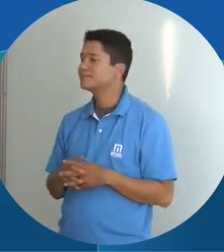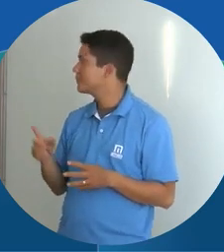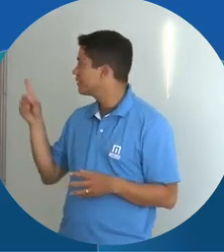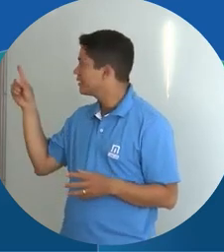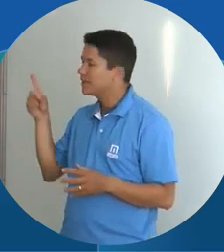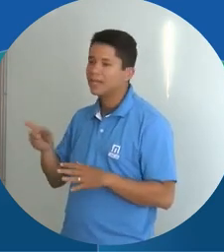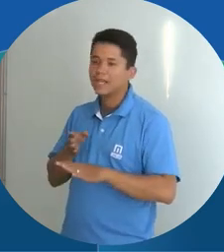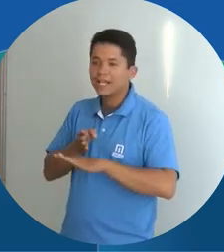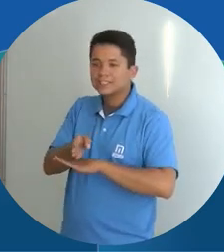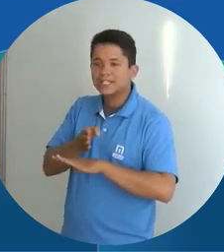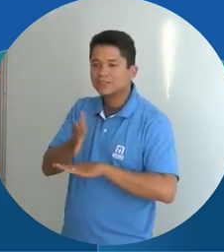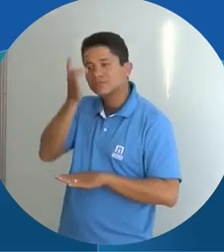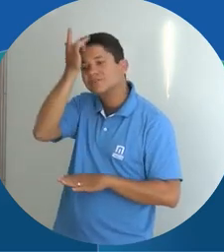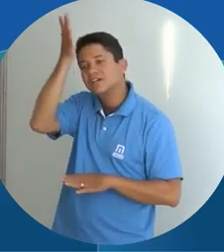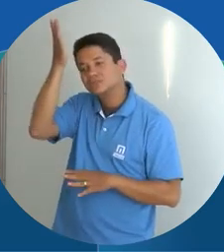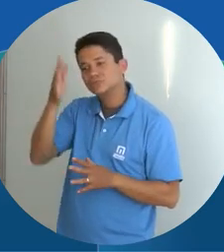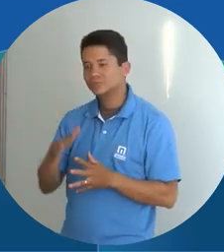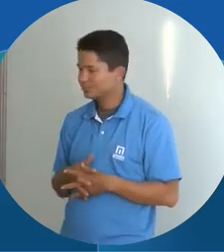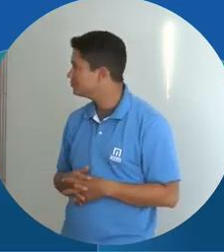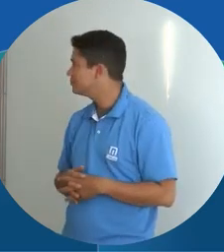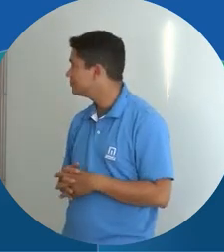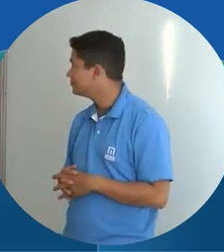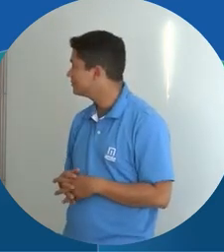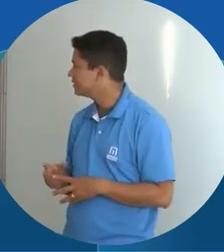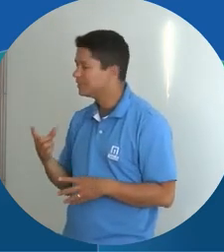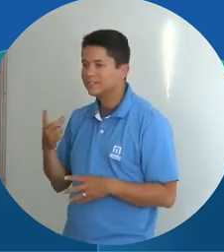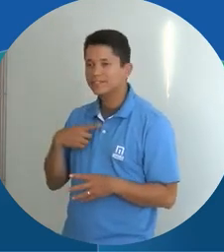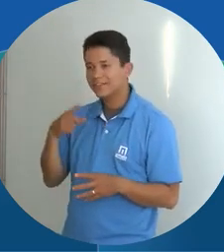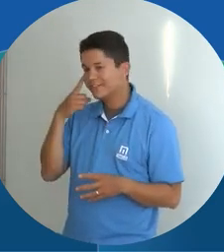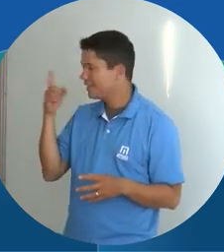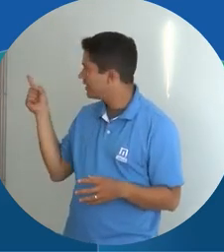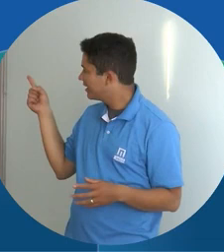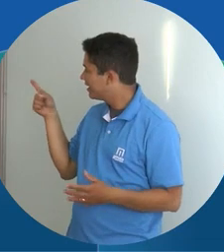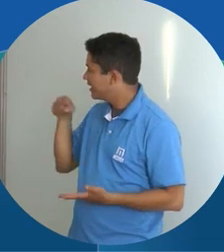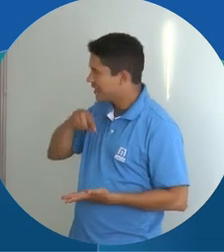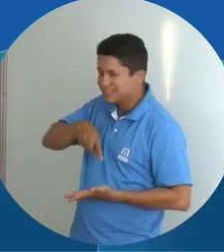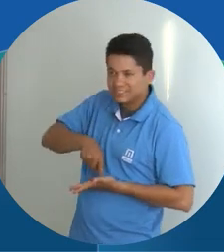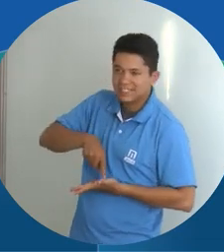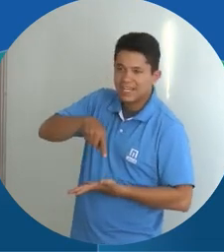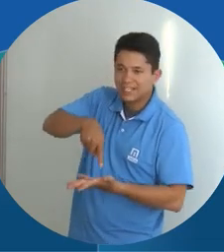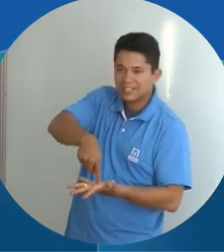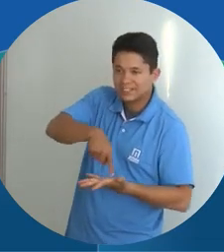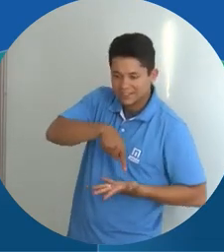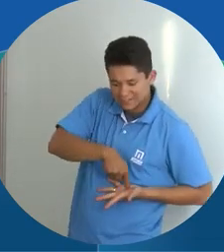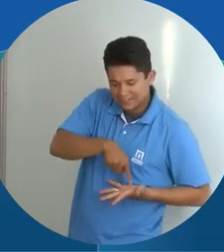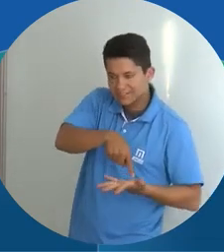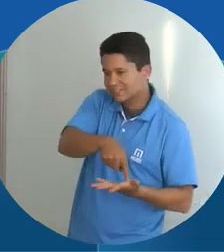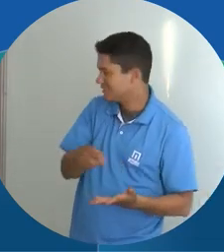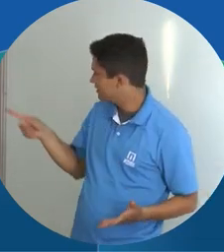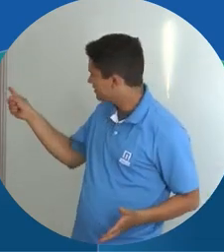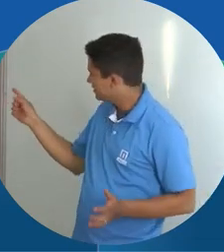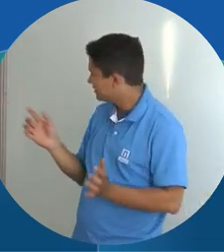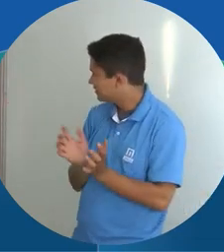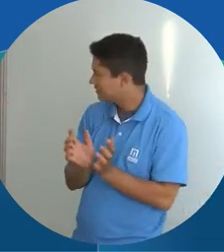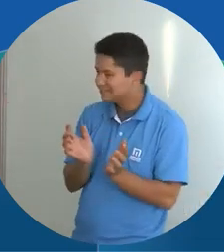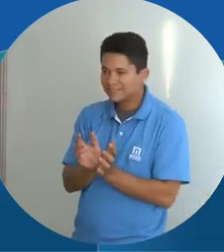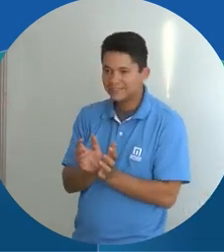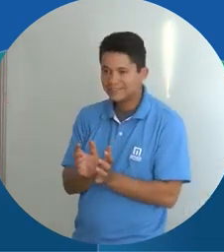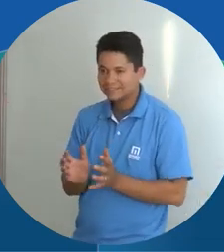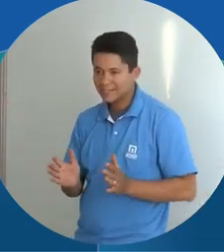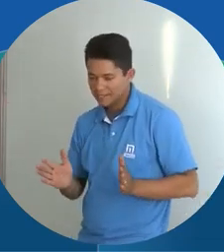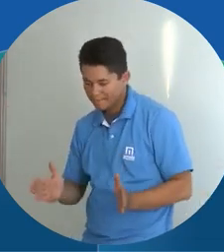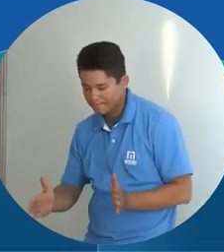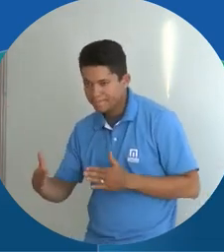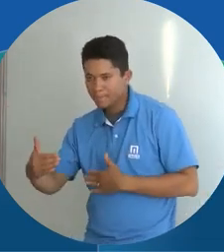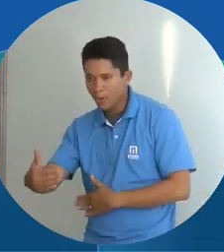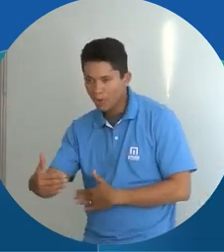fácil de acesso. Então, a gente vê os conjuntos de estaca aqui, fazendo os blocos que foram